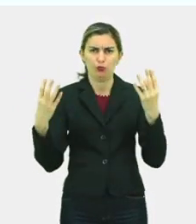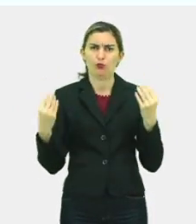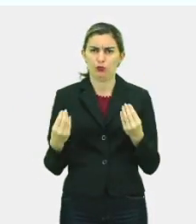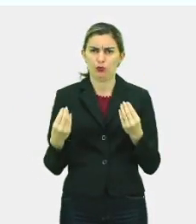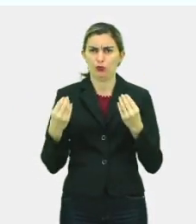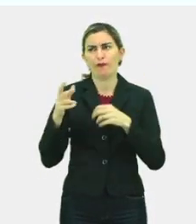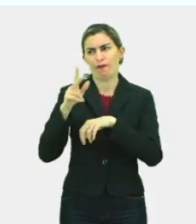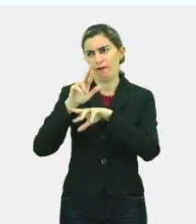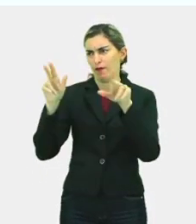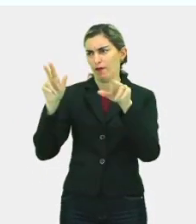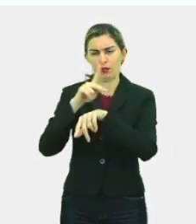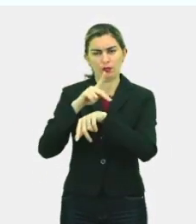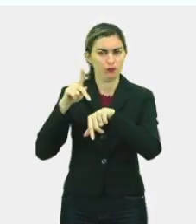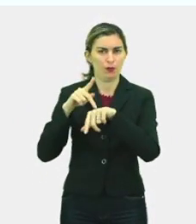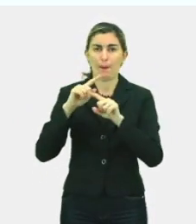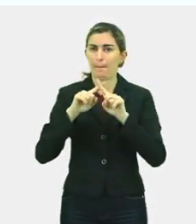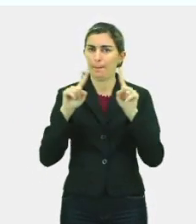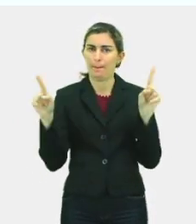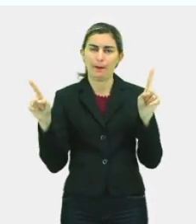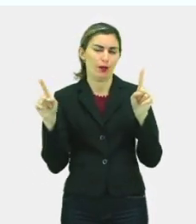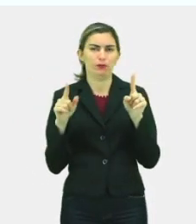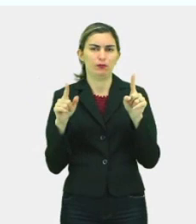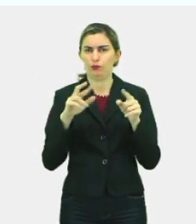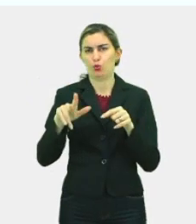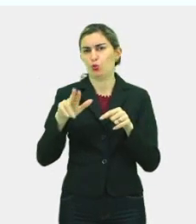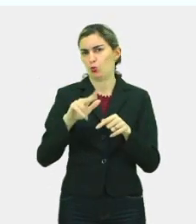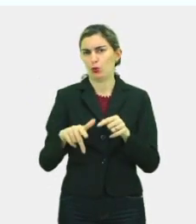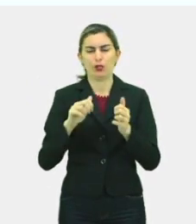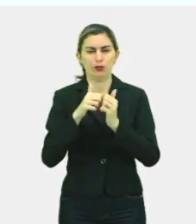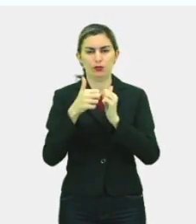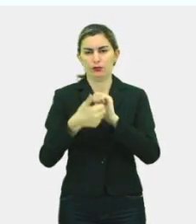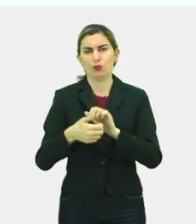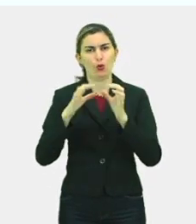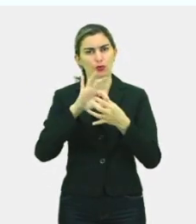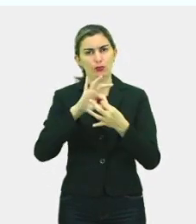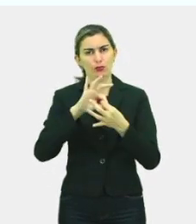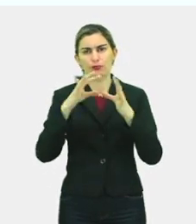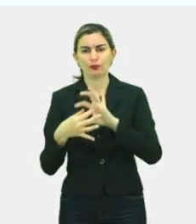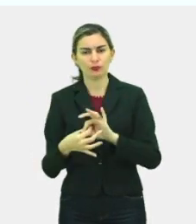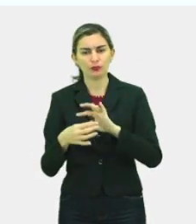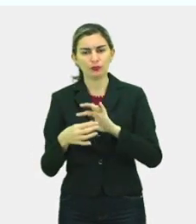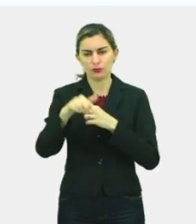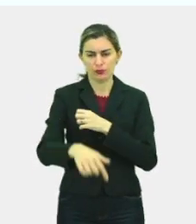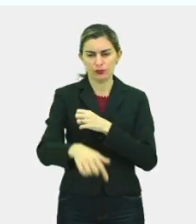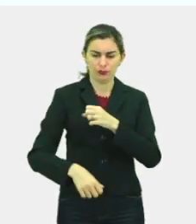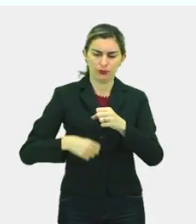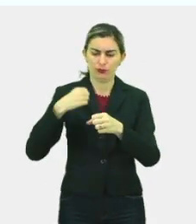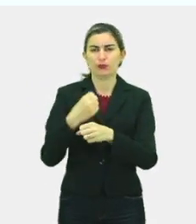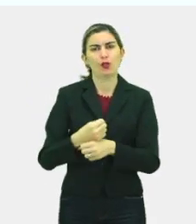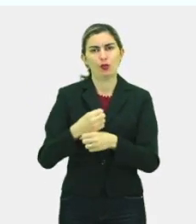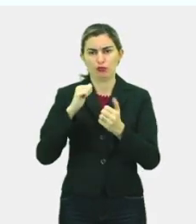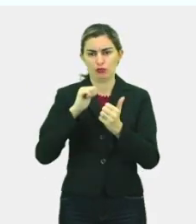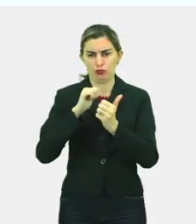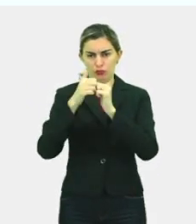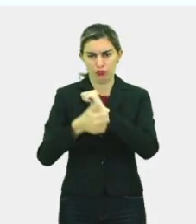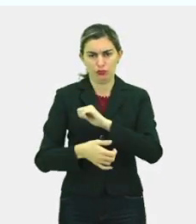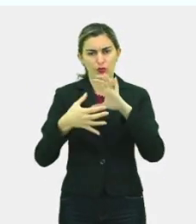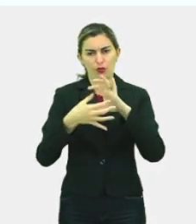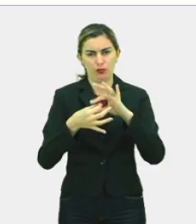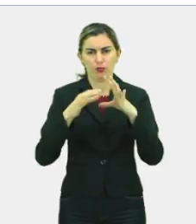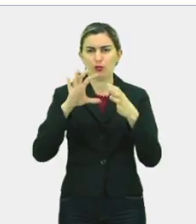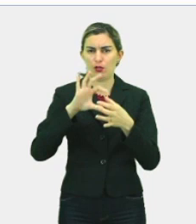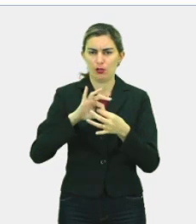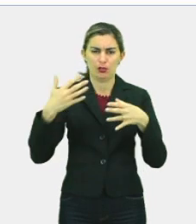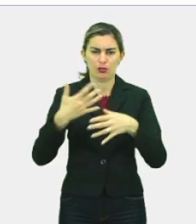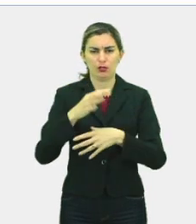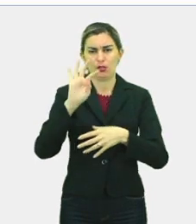praticados em vários países, mas não são esportes considerados olímpicos. E este ano os Jogos Olímpicos